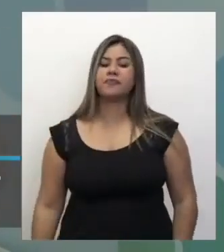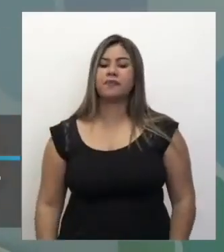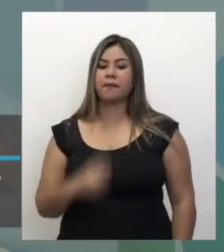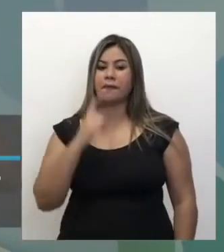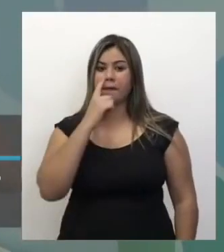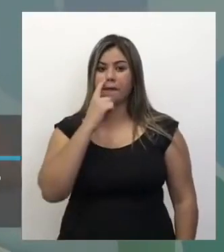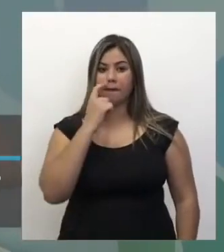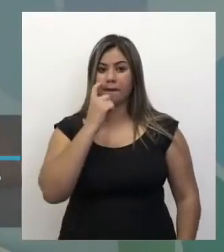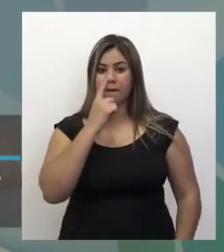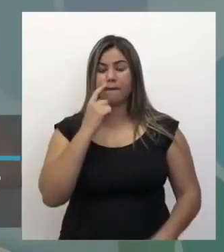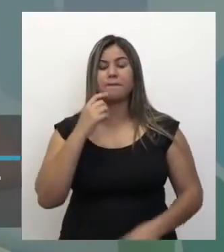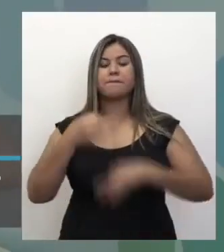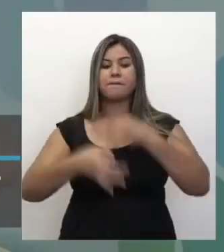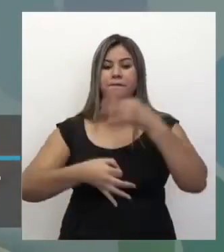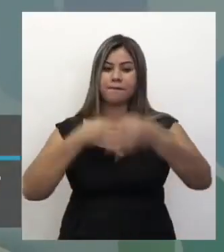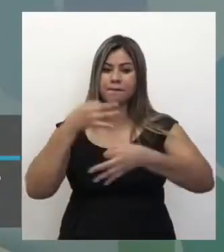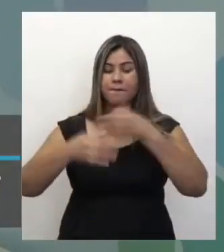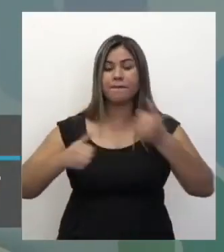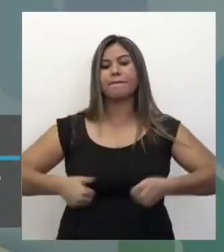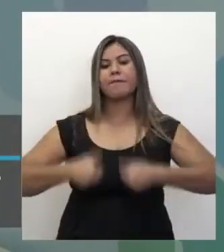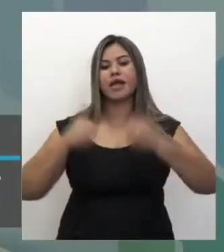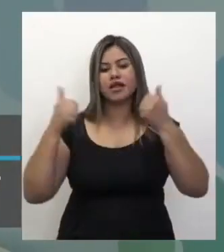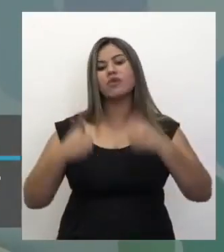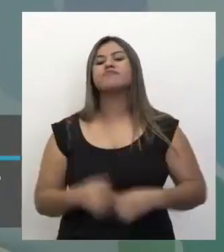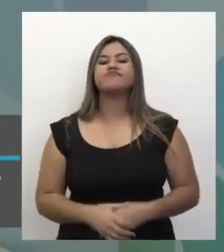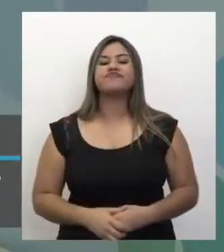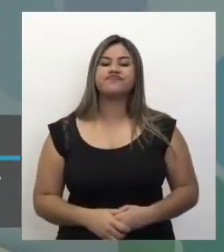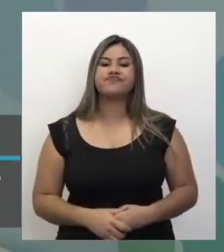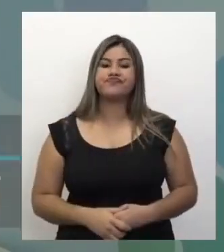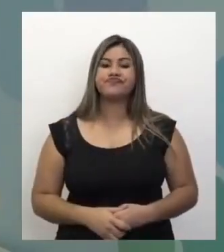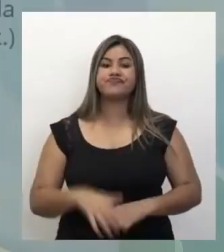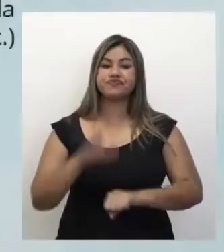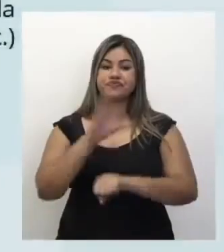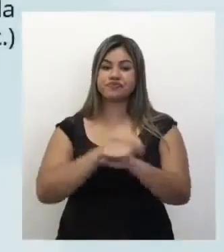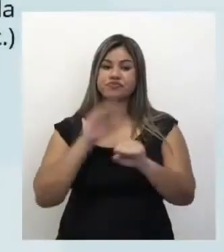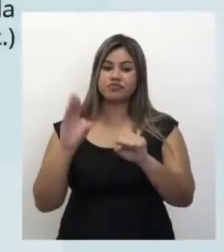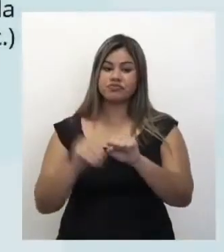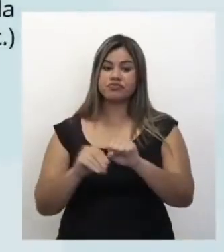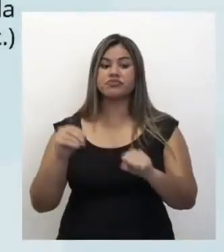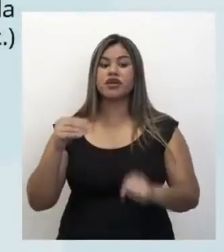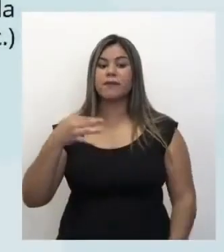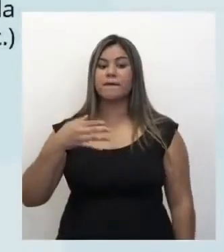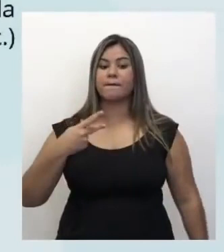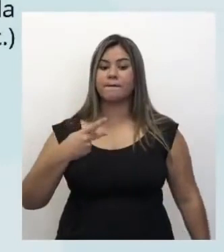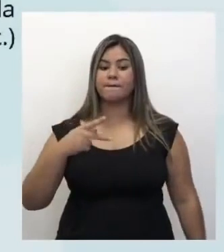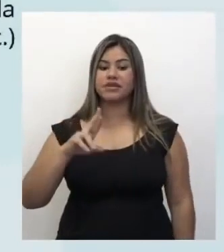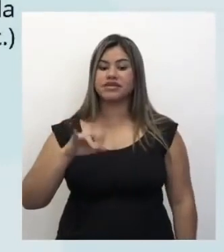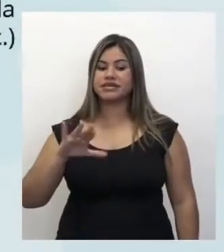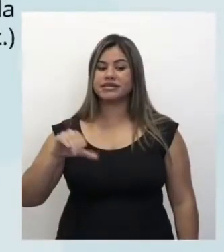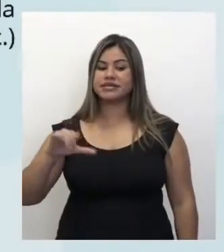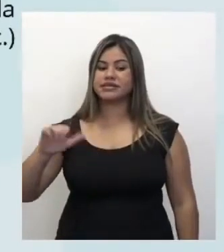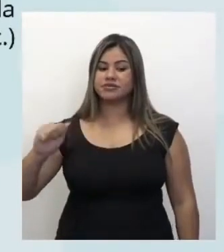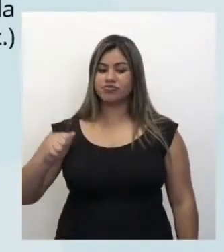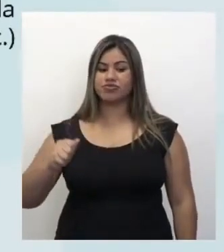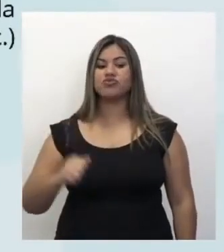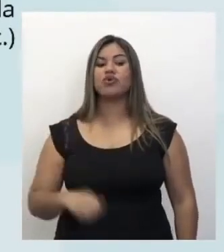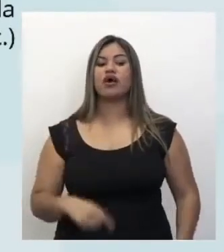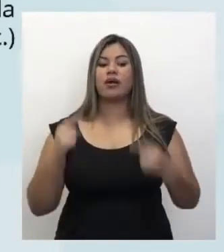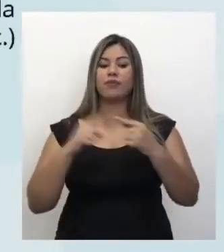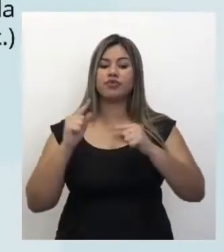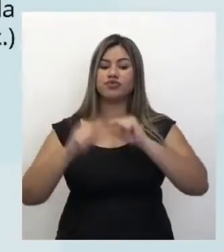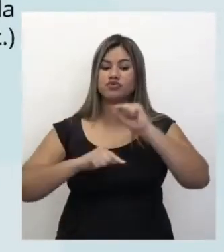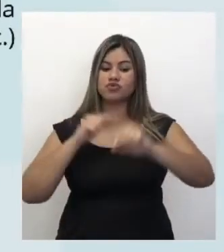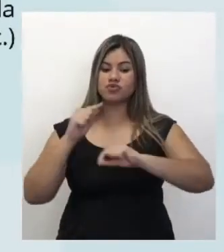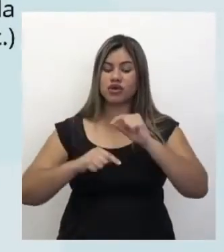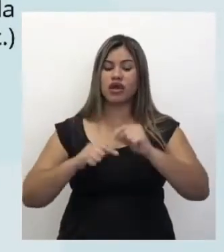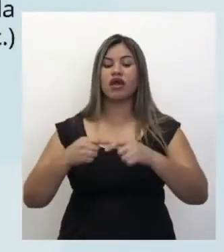vai ficando mais rica. Agora, o argumento de princípio. Presta atenção. É a justificativa que é baseada